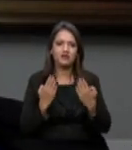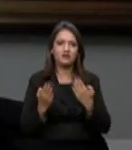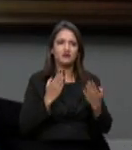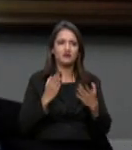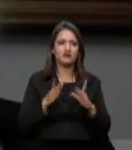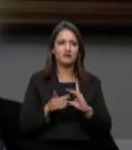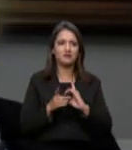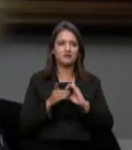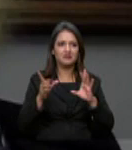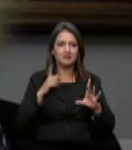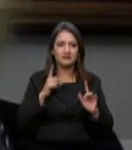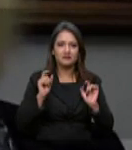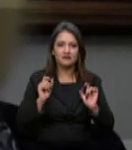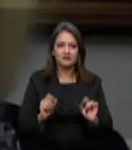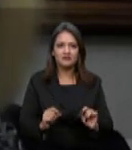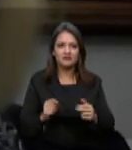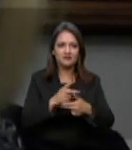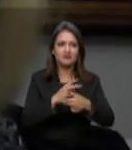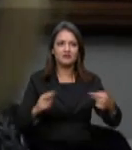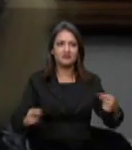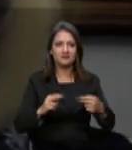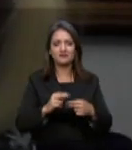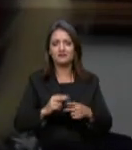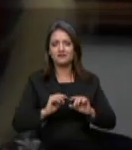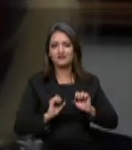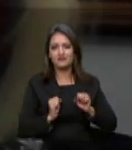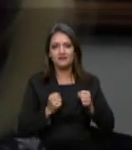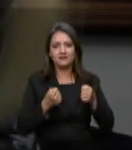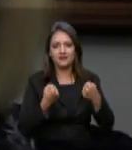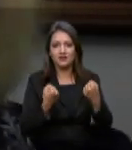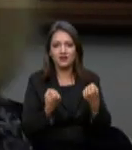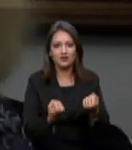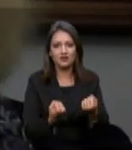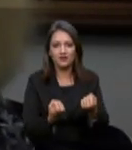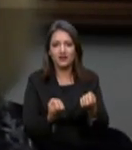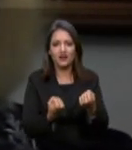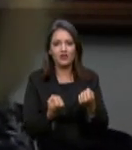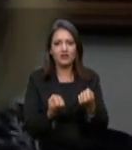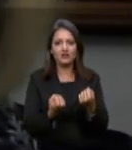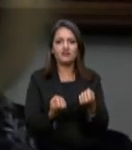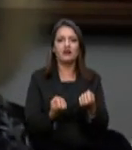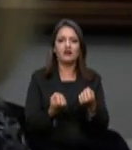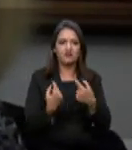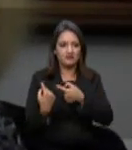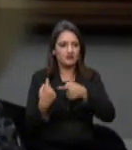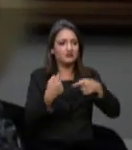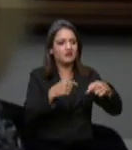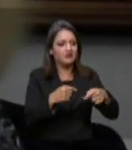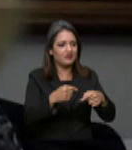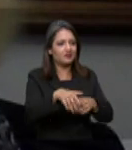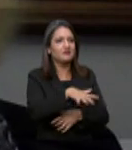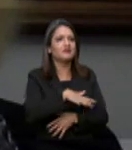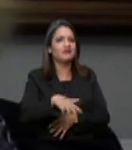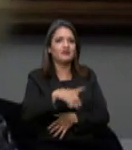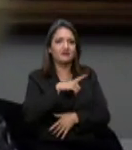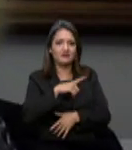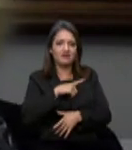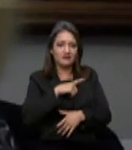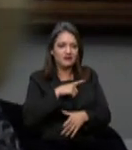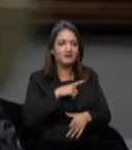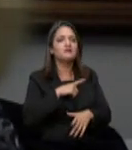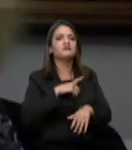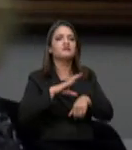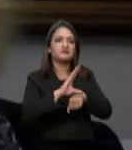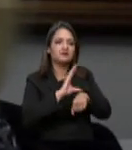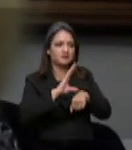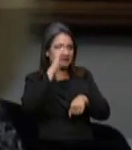dotada de instrumentos de autodefesa outra aqueles que se valem dos mecanismos